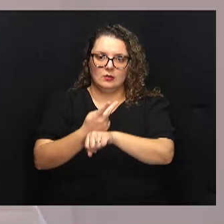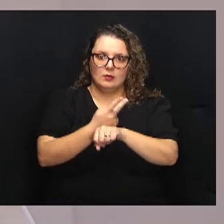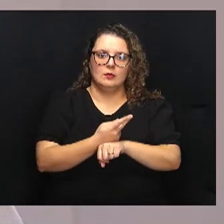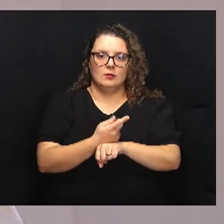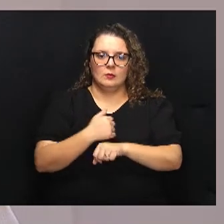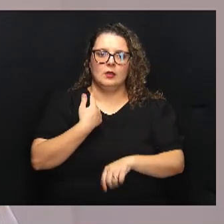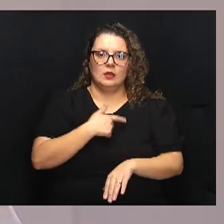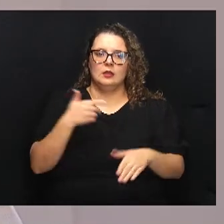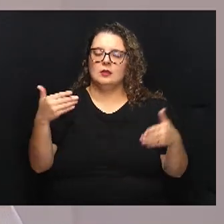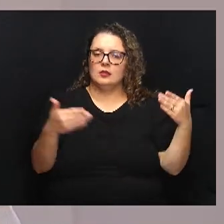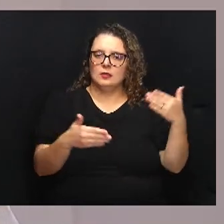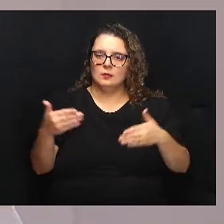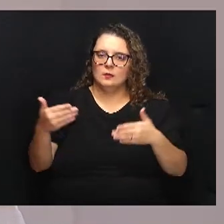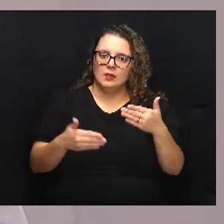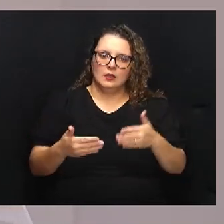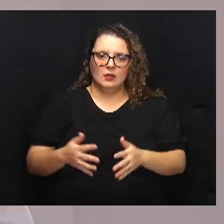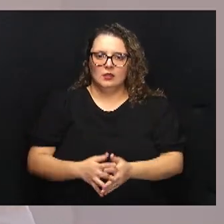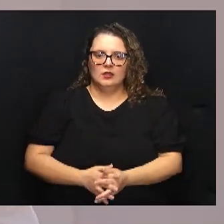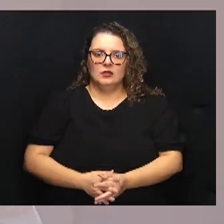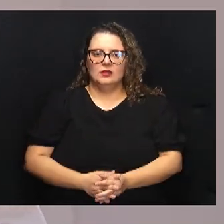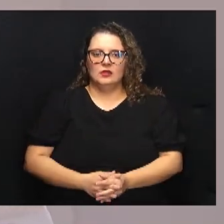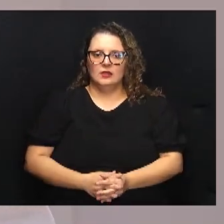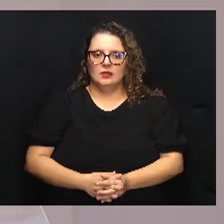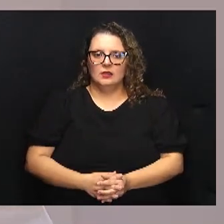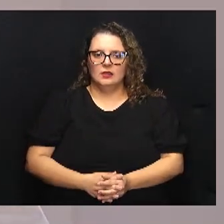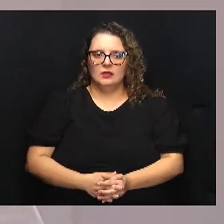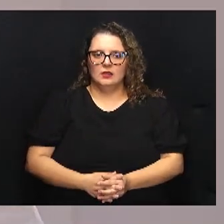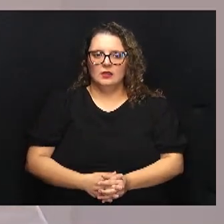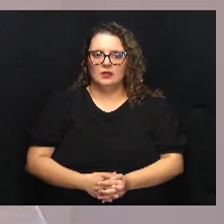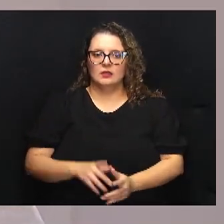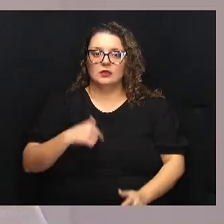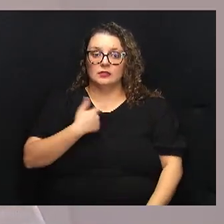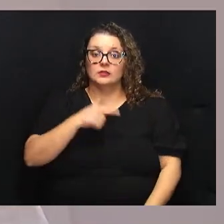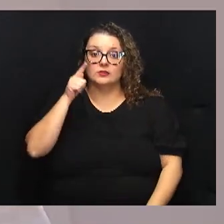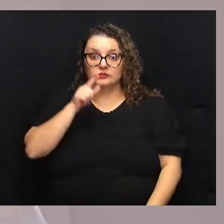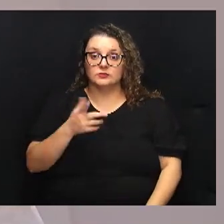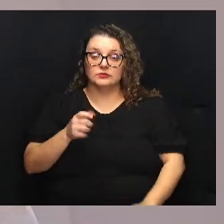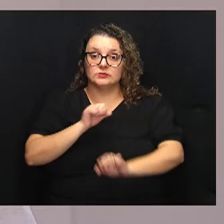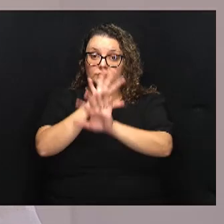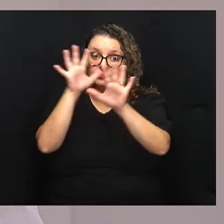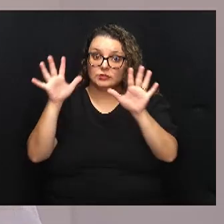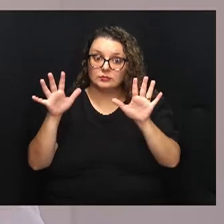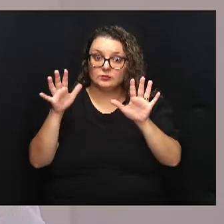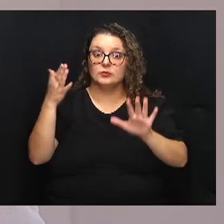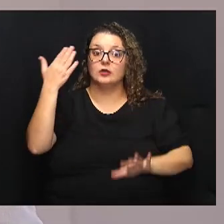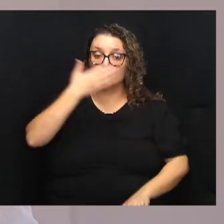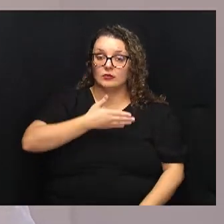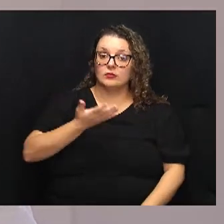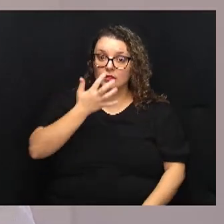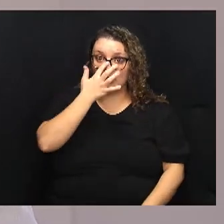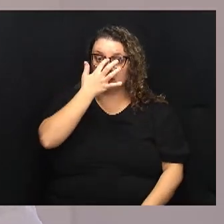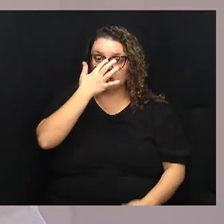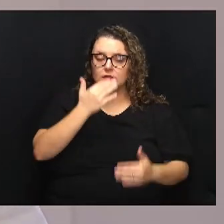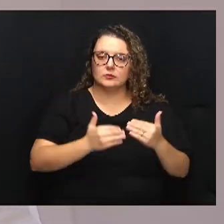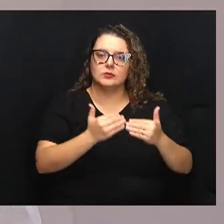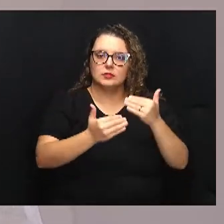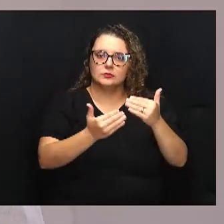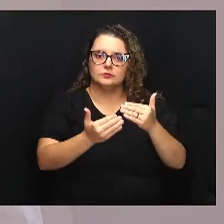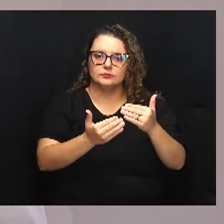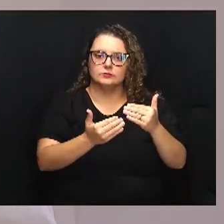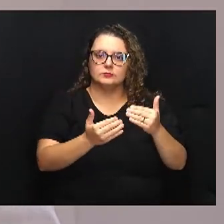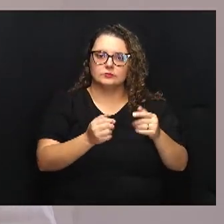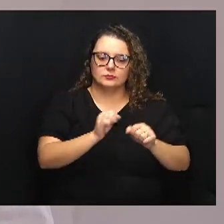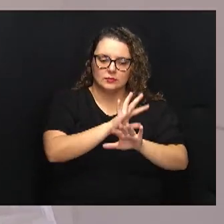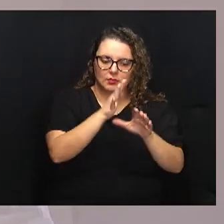nós participamos, que a gente consegue evidenciar que o processo que a gente construiu aqui, para sair de uma